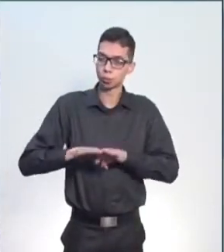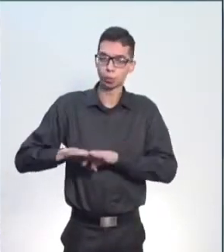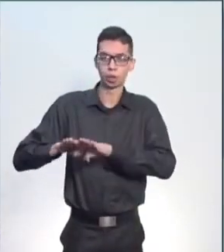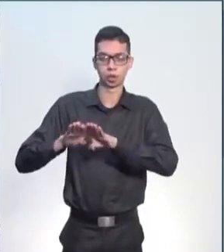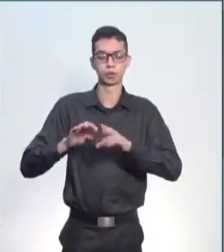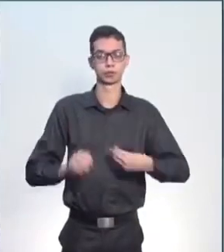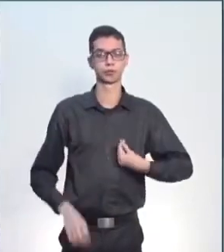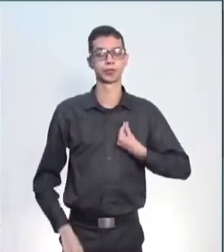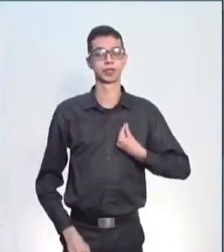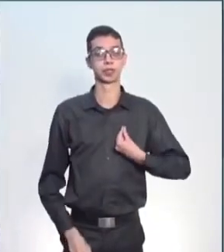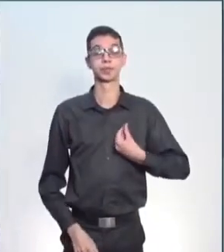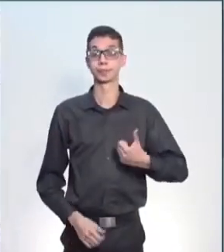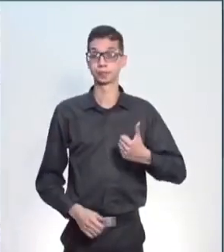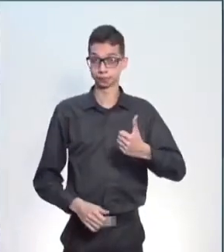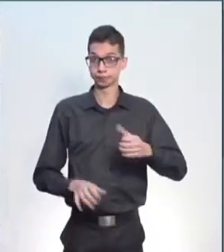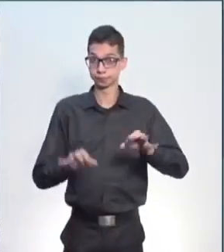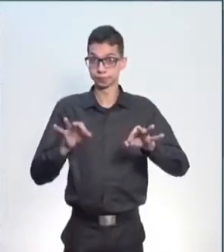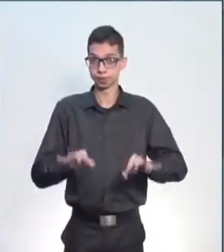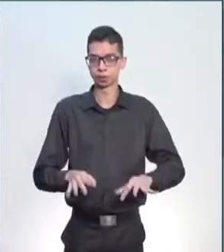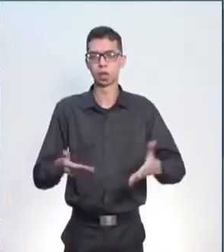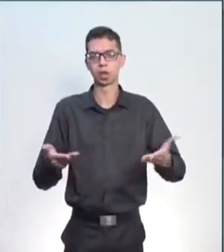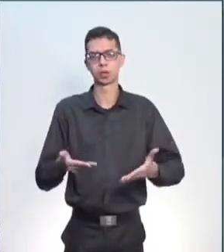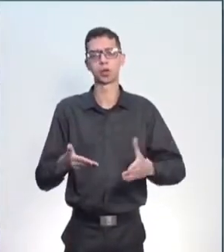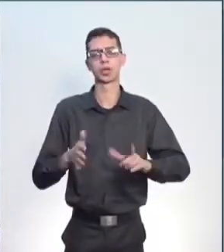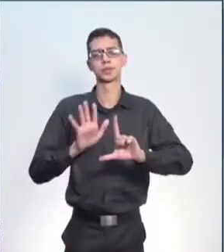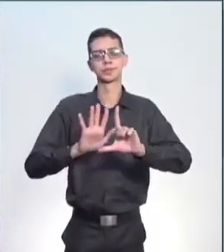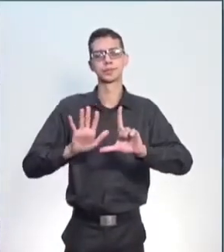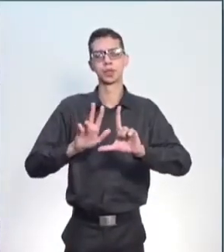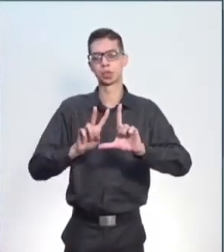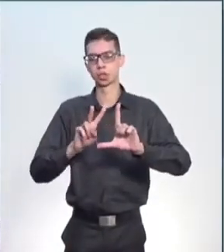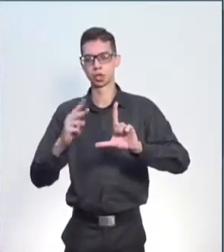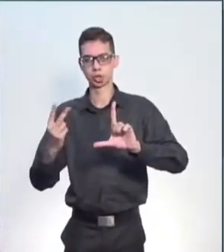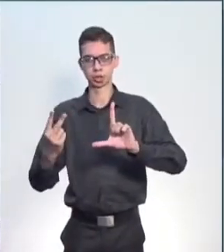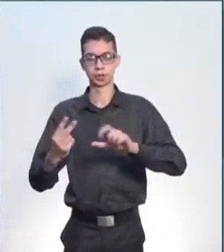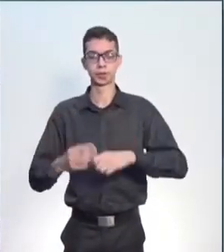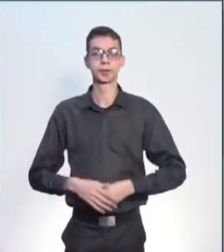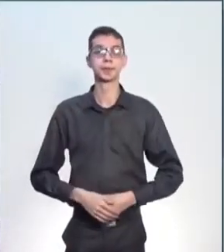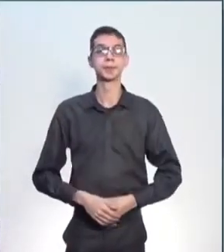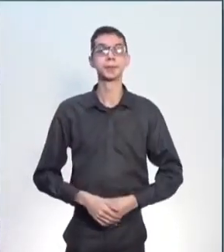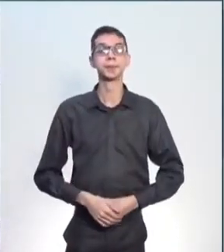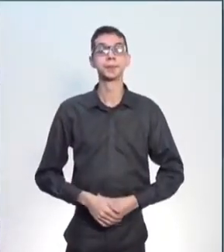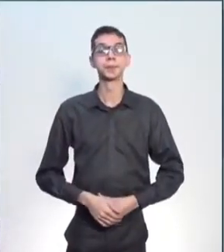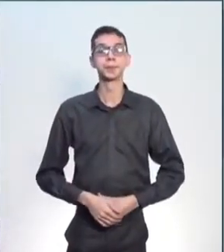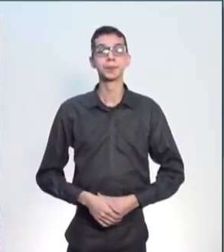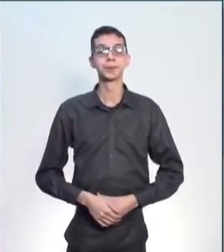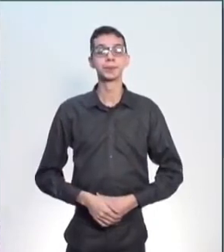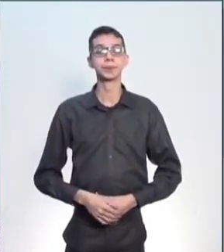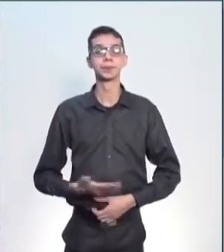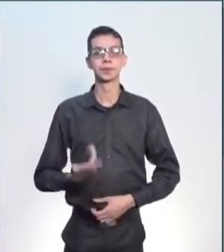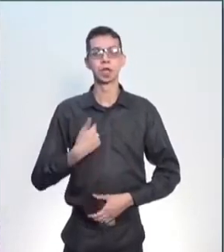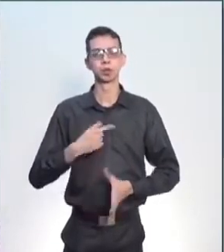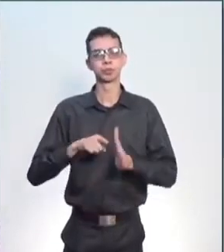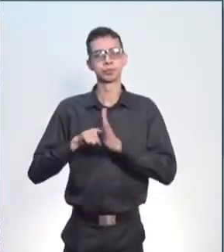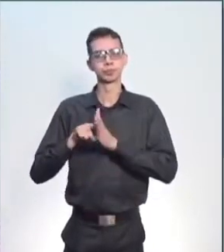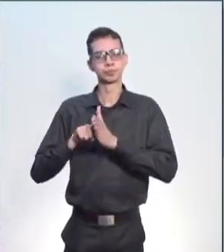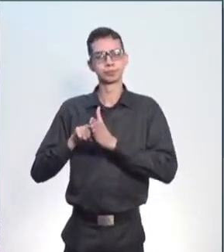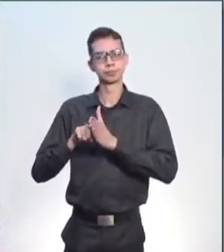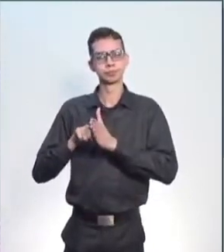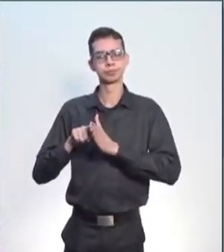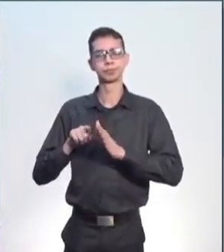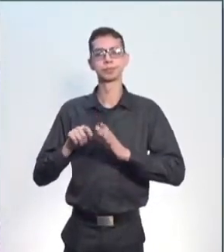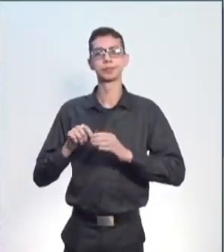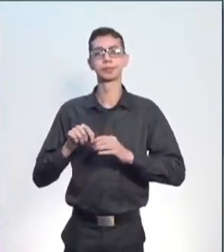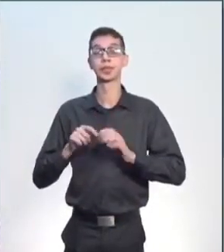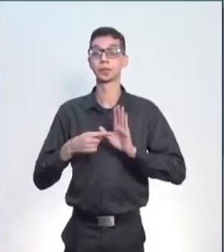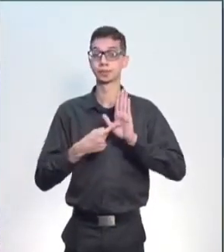Então, vamos lá para a próxima tela. Aí eu busquei aqui, para ilustrar com vocês